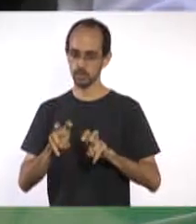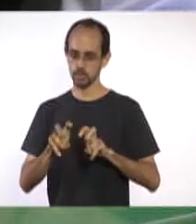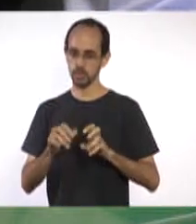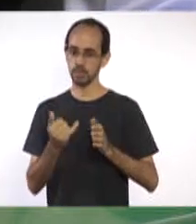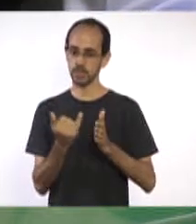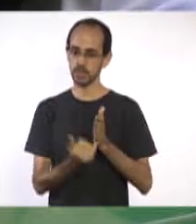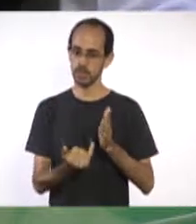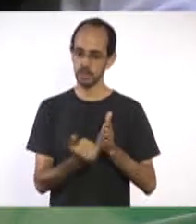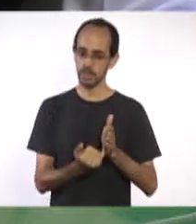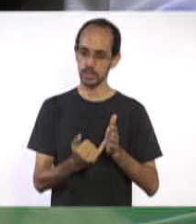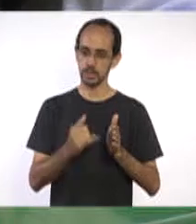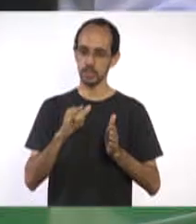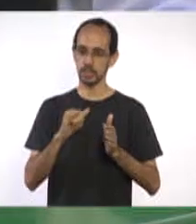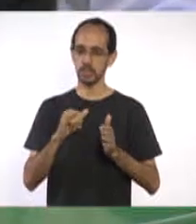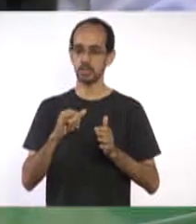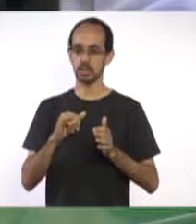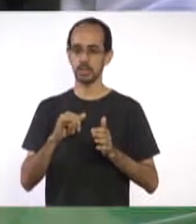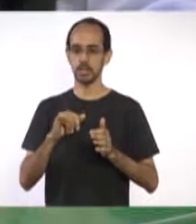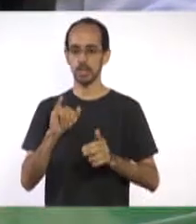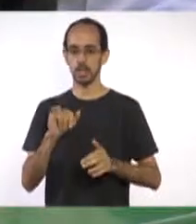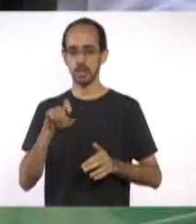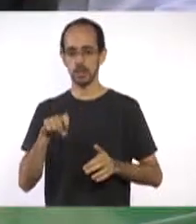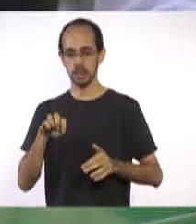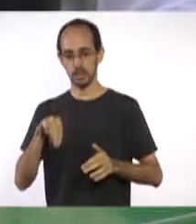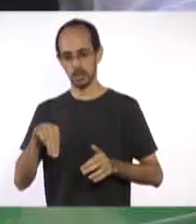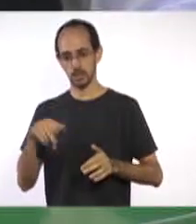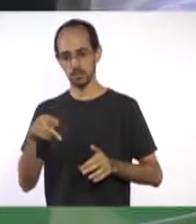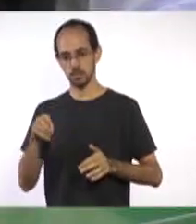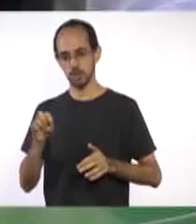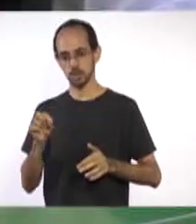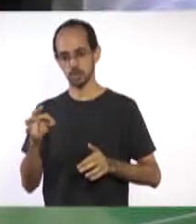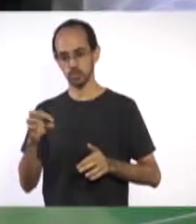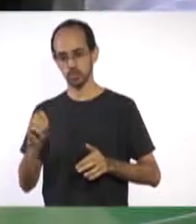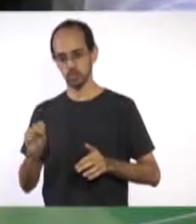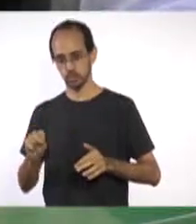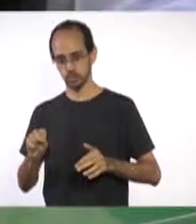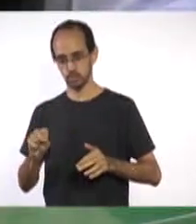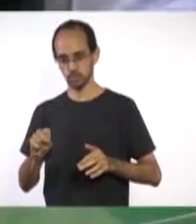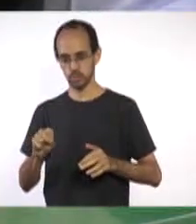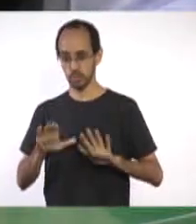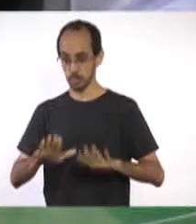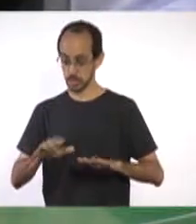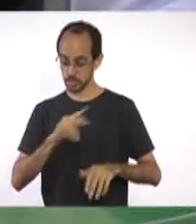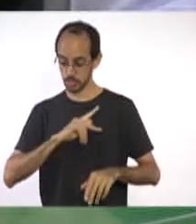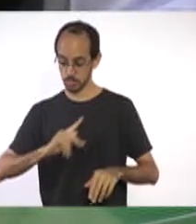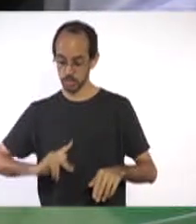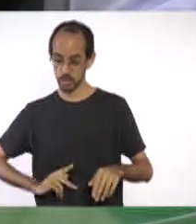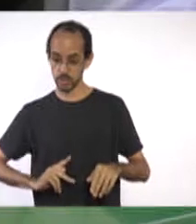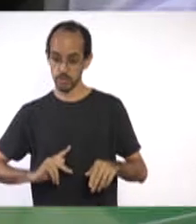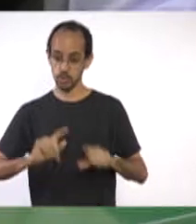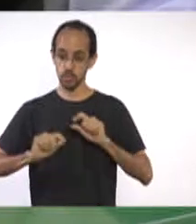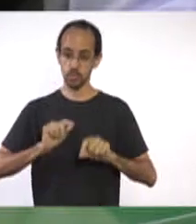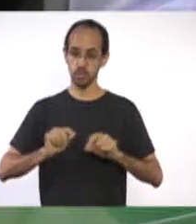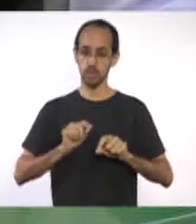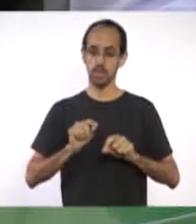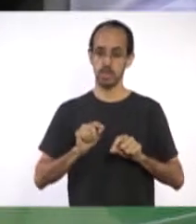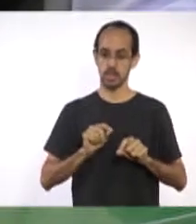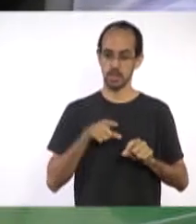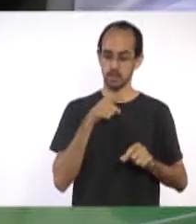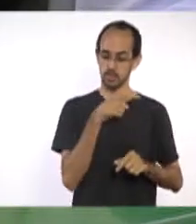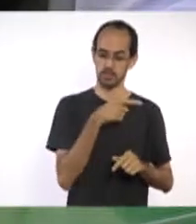assim, qualquer comissão que assim o queira. Agora, senhor presidente, Vossa Excelência, nas considerações, abordou